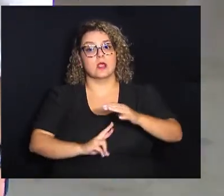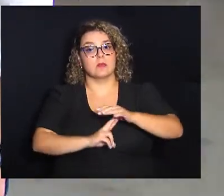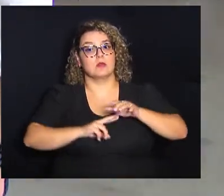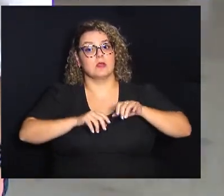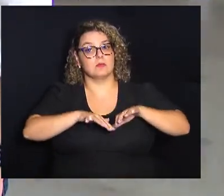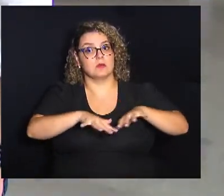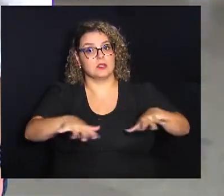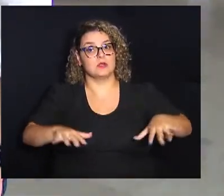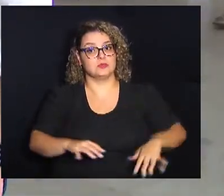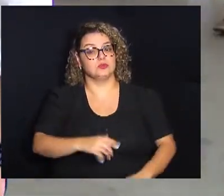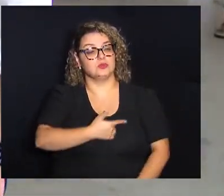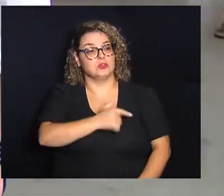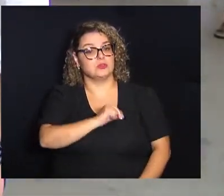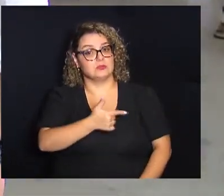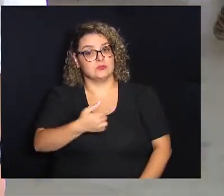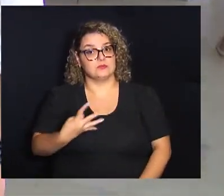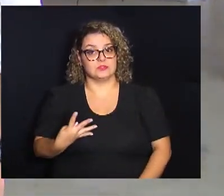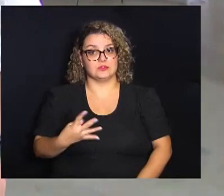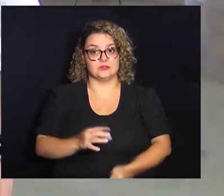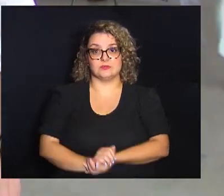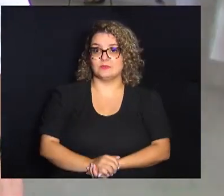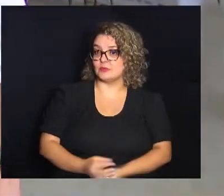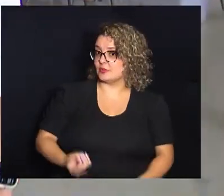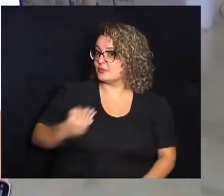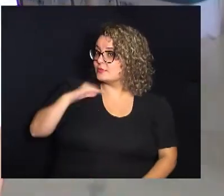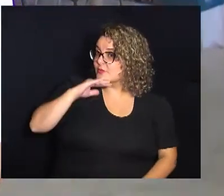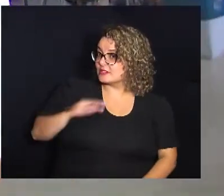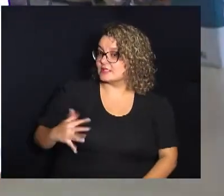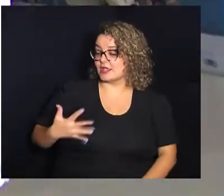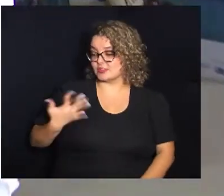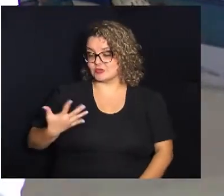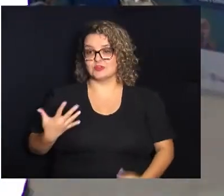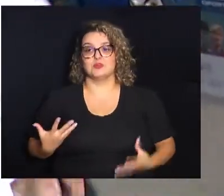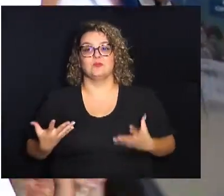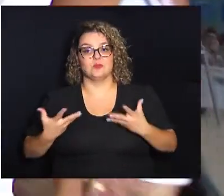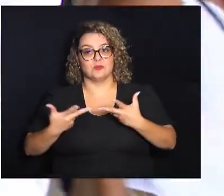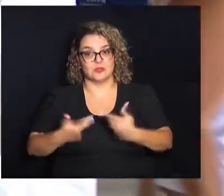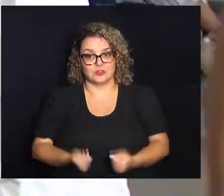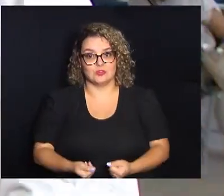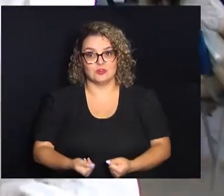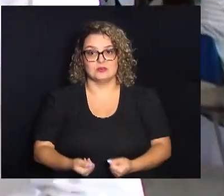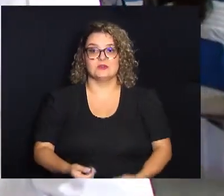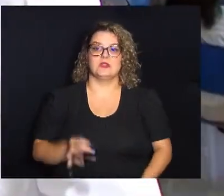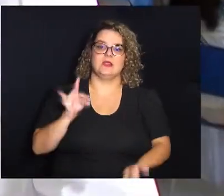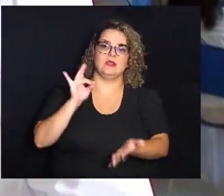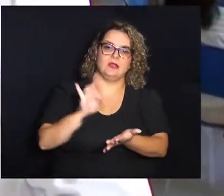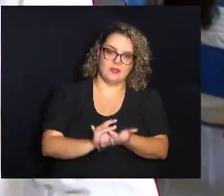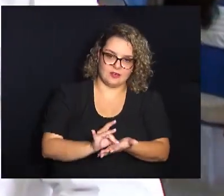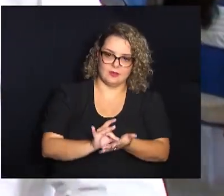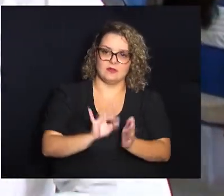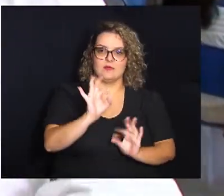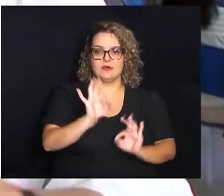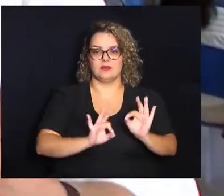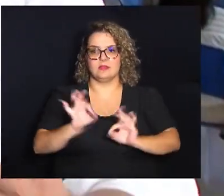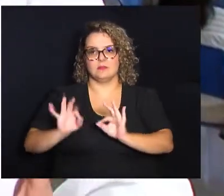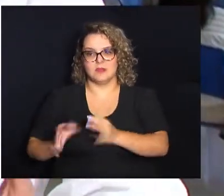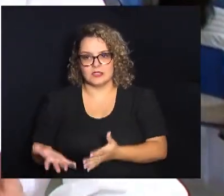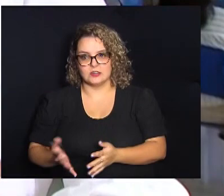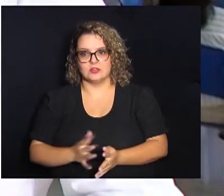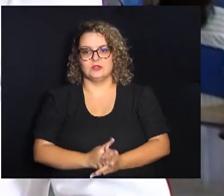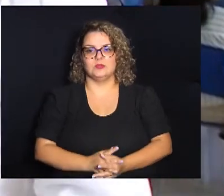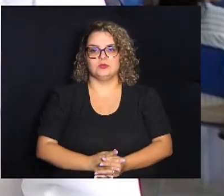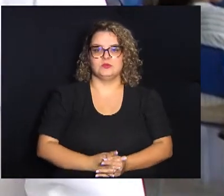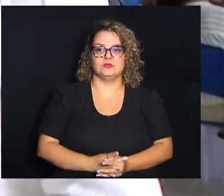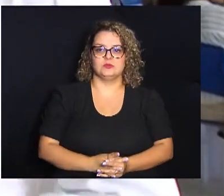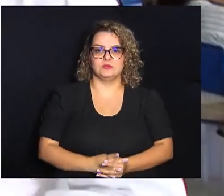do ano de 2024? Boa tarde, Luana. Boa tarde a todos. Olha, realmente foi muito planejado, né?